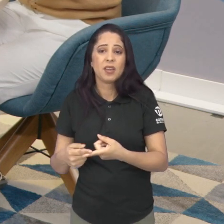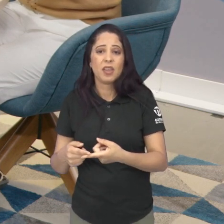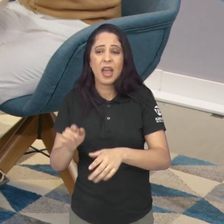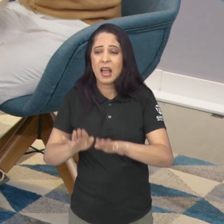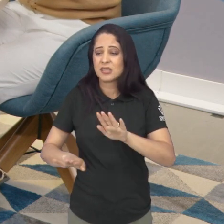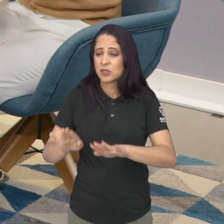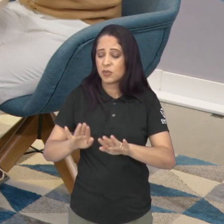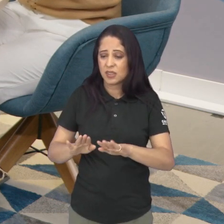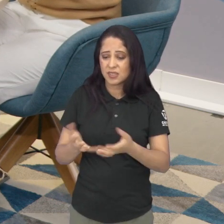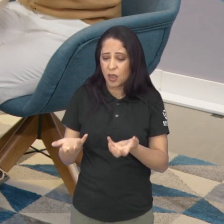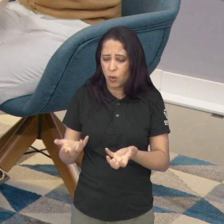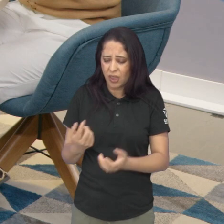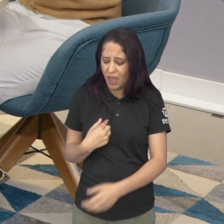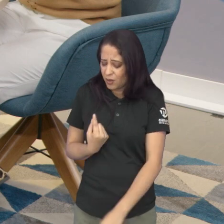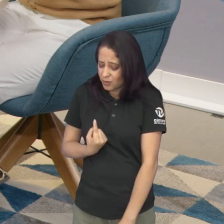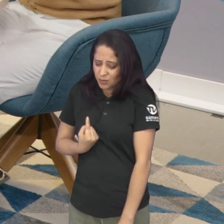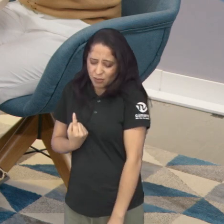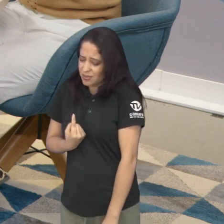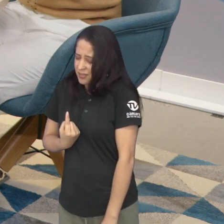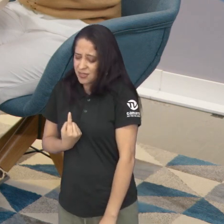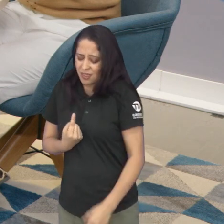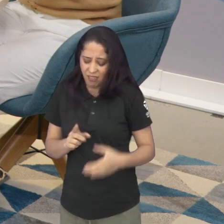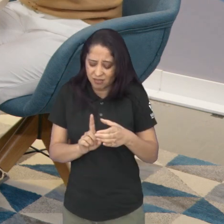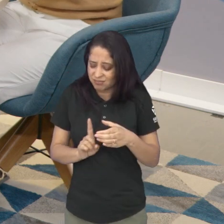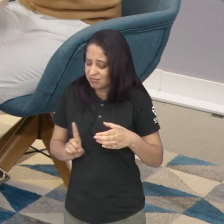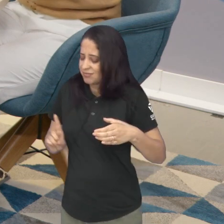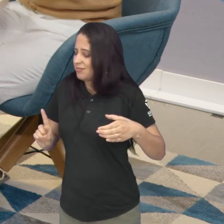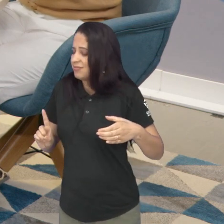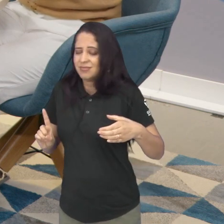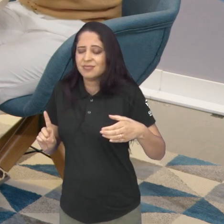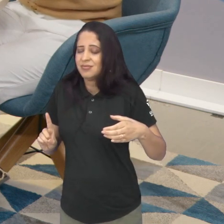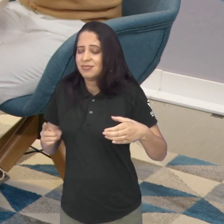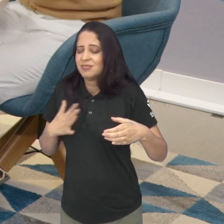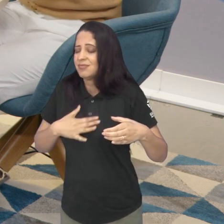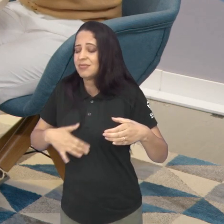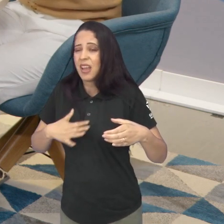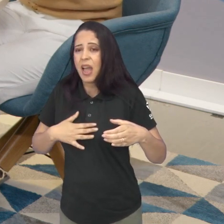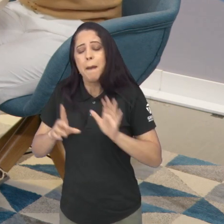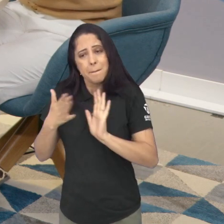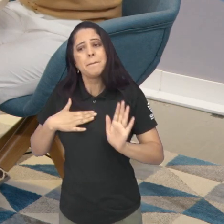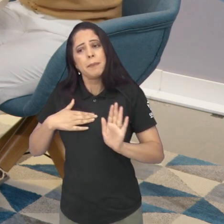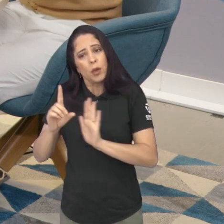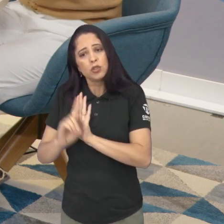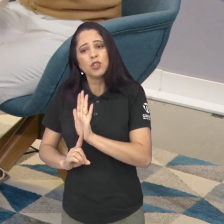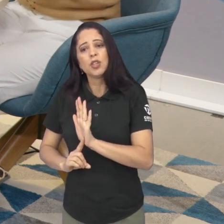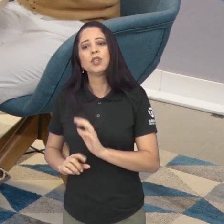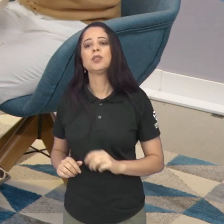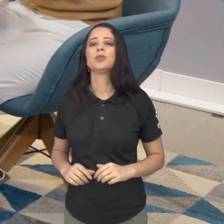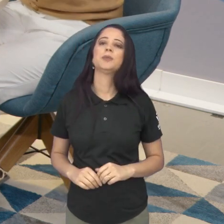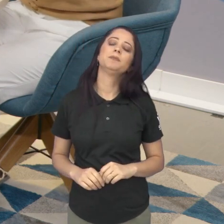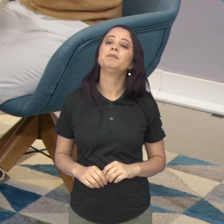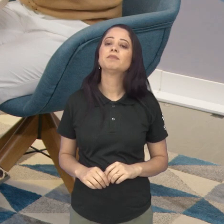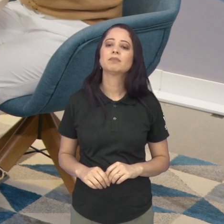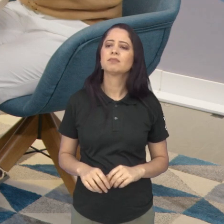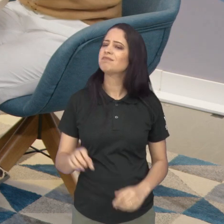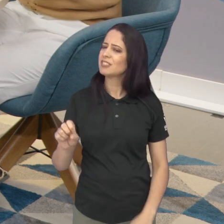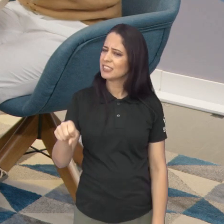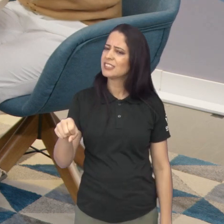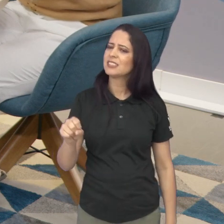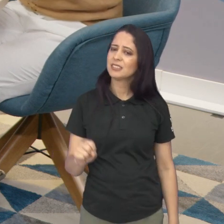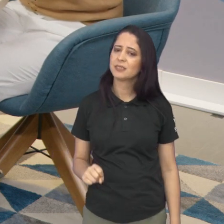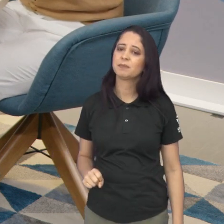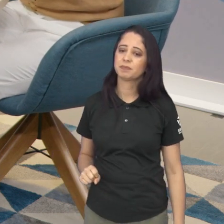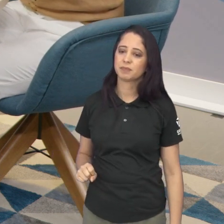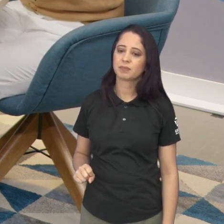vezes, nesse momento, eu quero ficar sozinha. Não se culpe, né? É um direito meu também. Eu acho que é